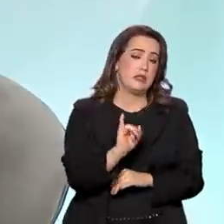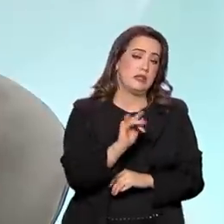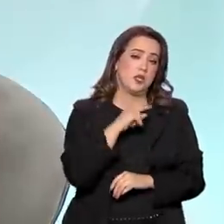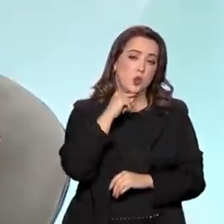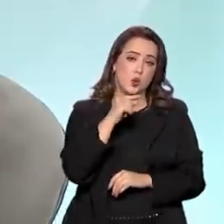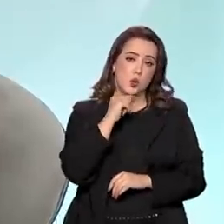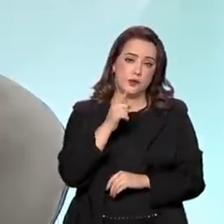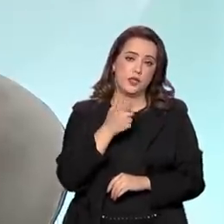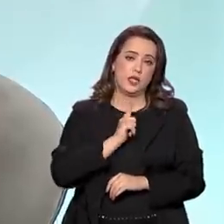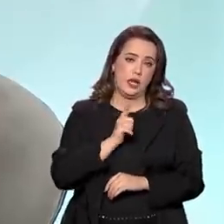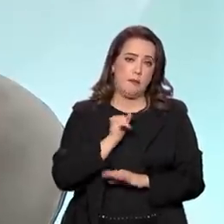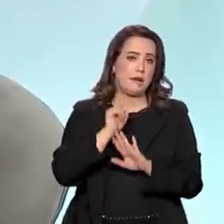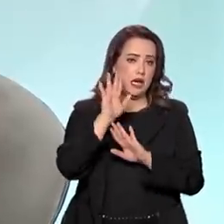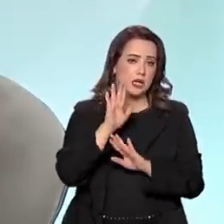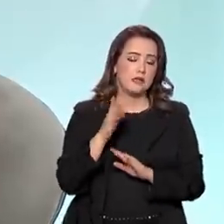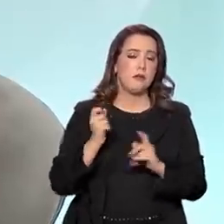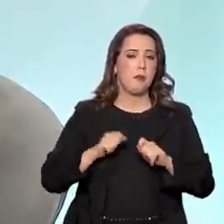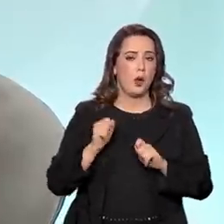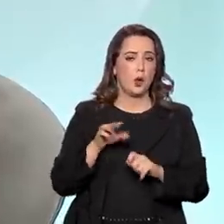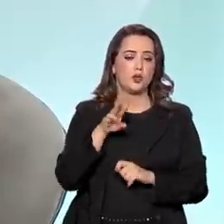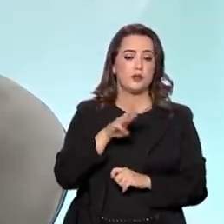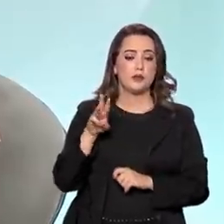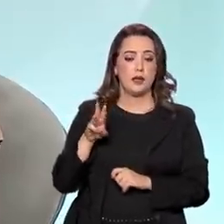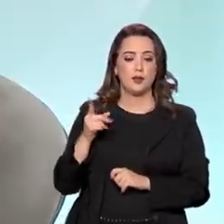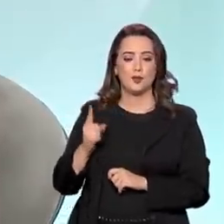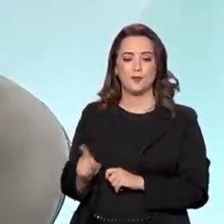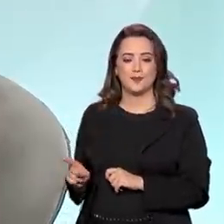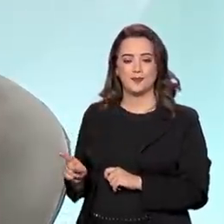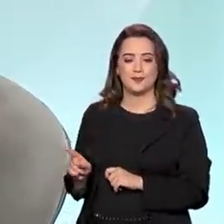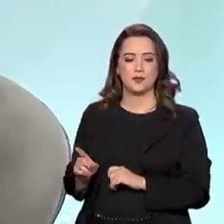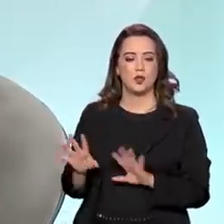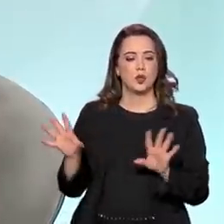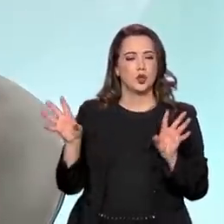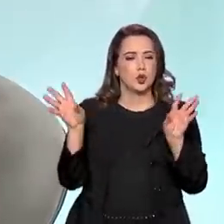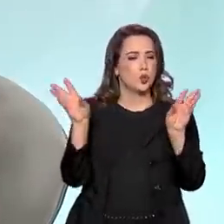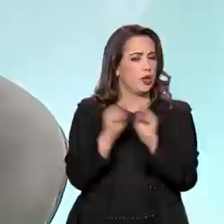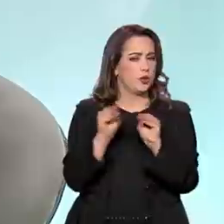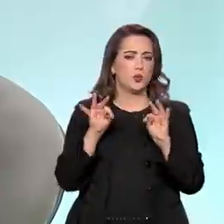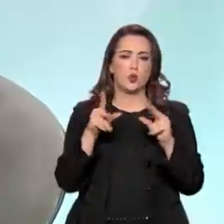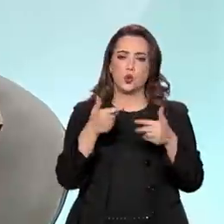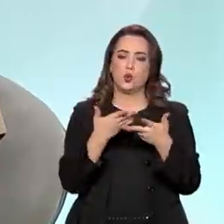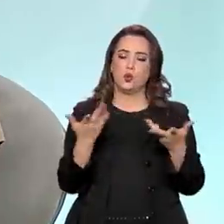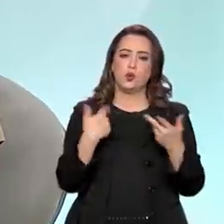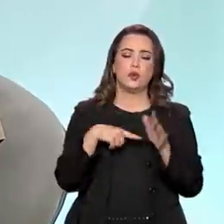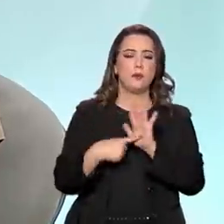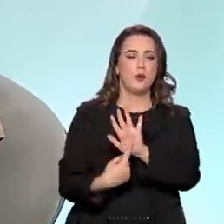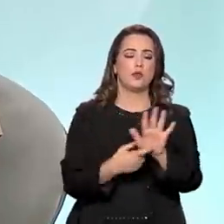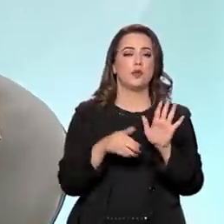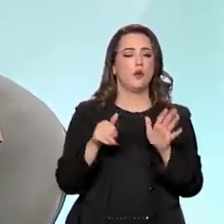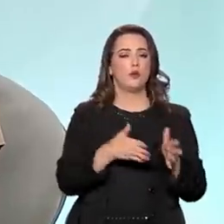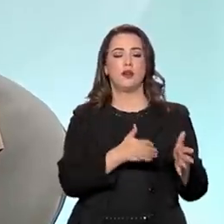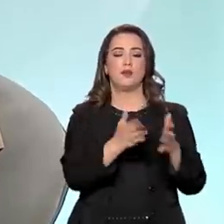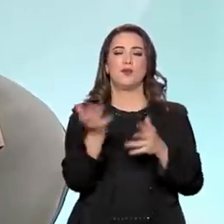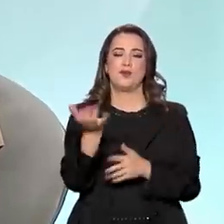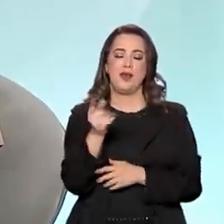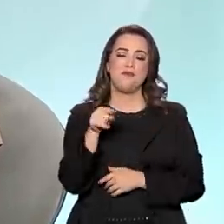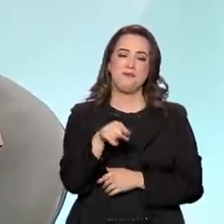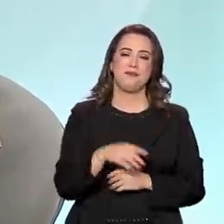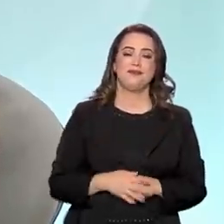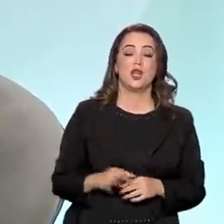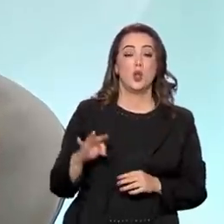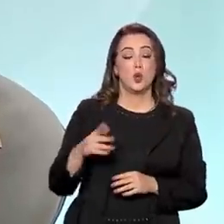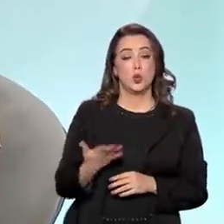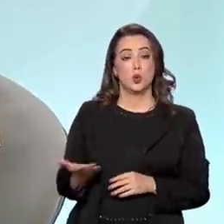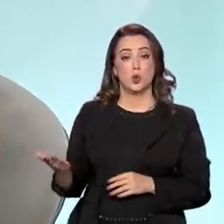geral tem a página Serviço Militar que ele tem junta tudo se encaminha ele para onde ele deseja estão todas as informações